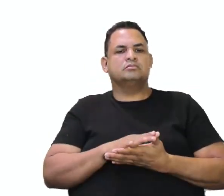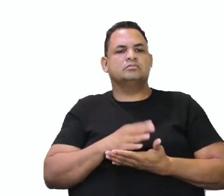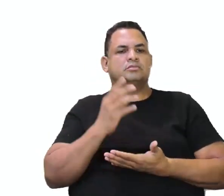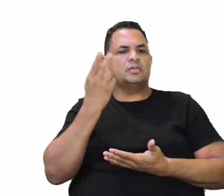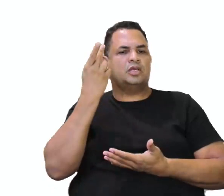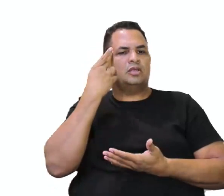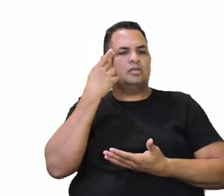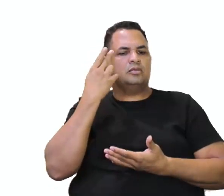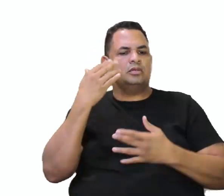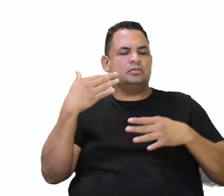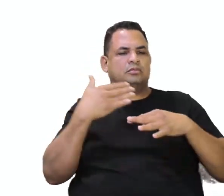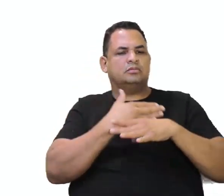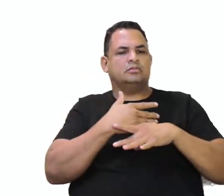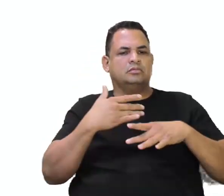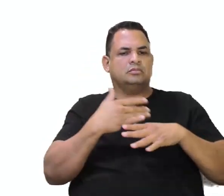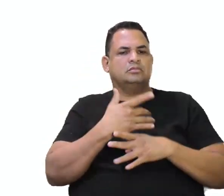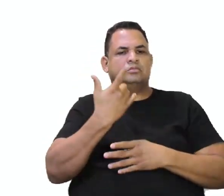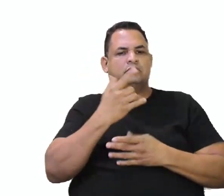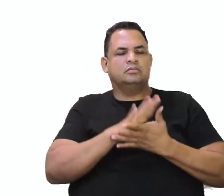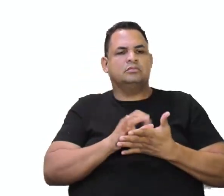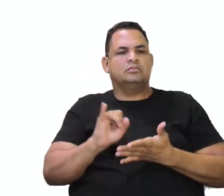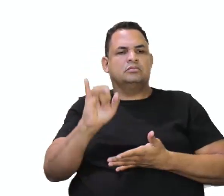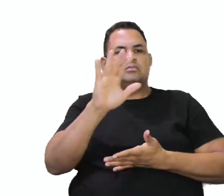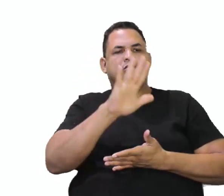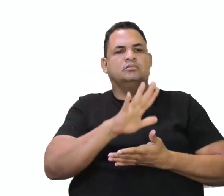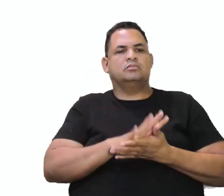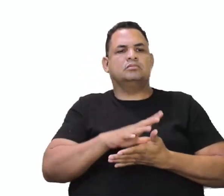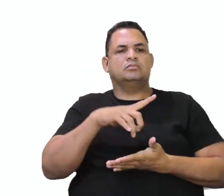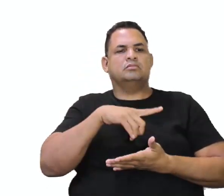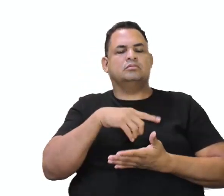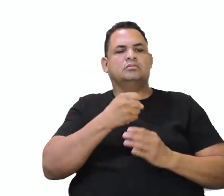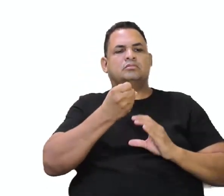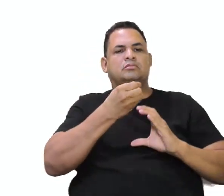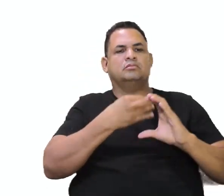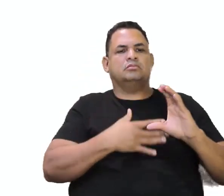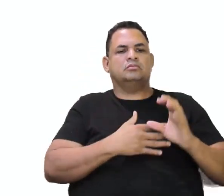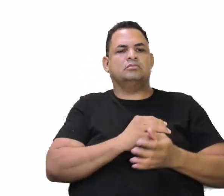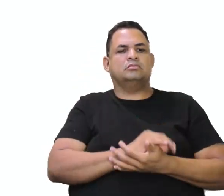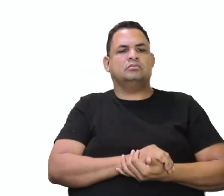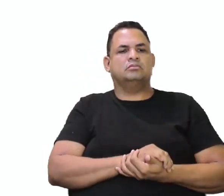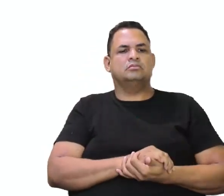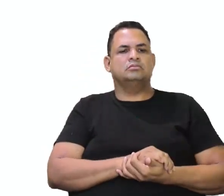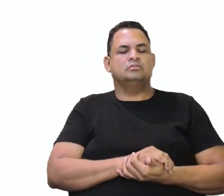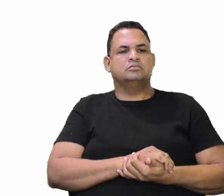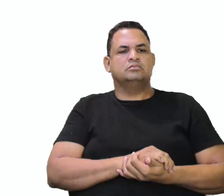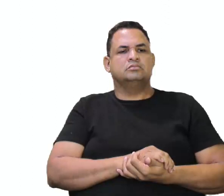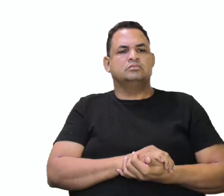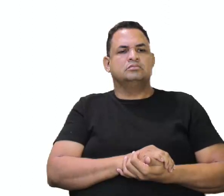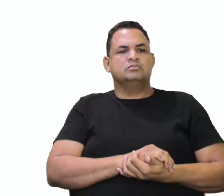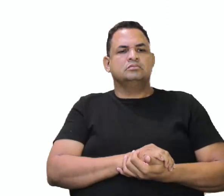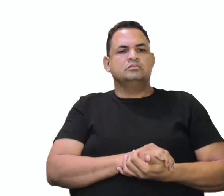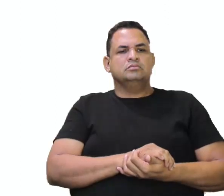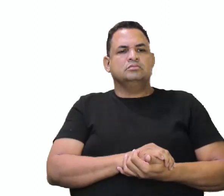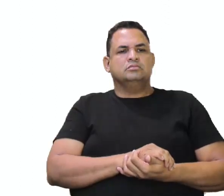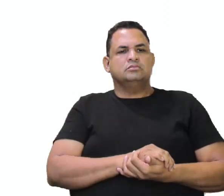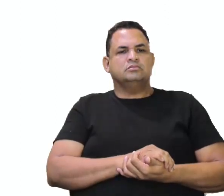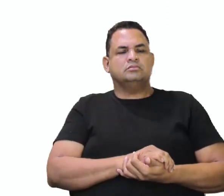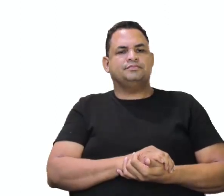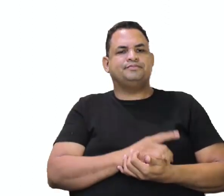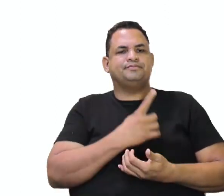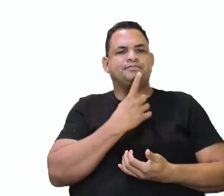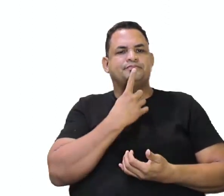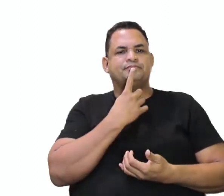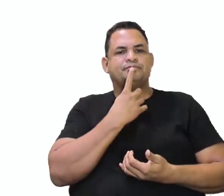áreas urbanas, tá? Então, nessa imagem a gente tem a seguinte caracterização. Olha aqui. Eu tenho uma faixa